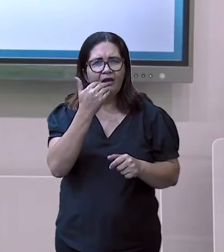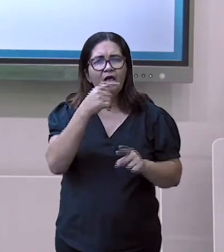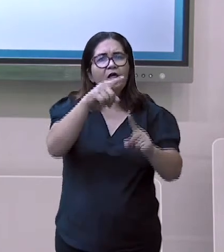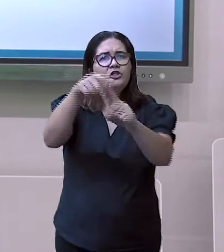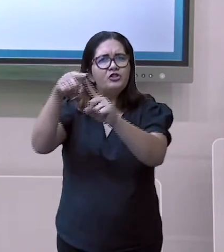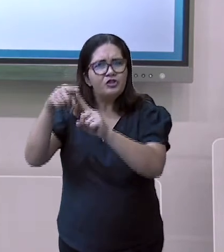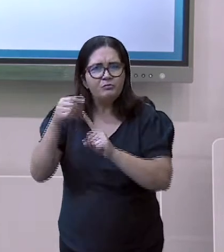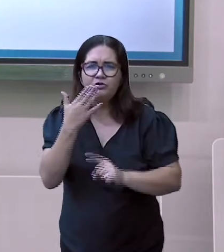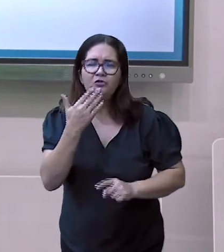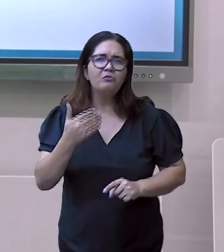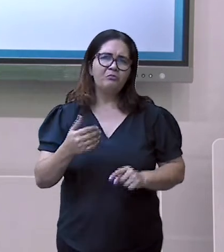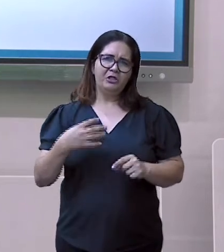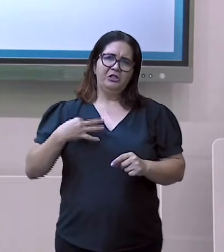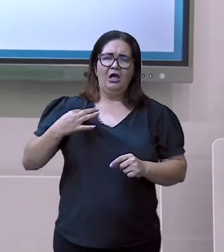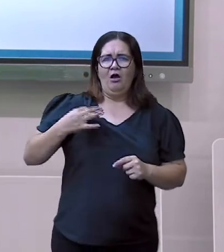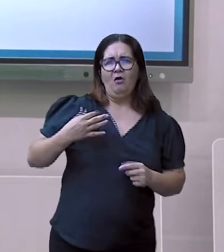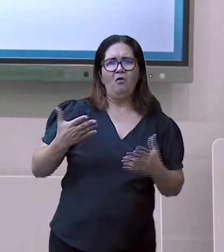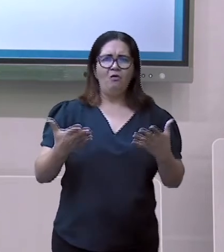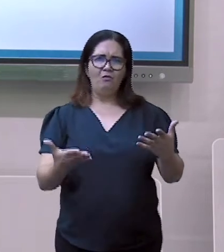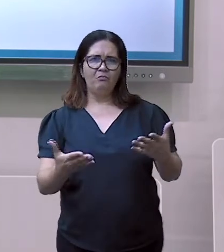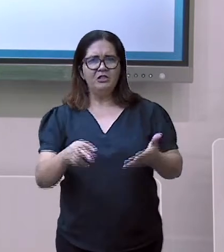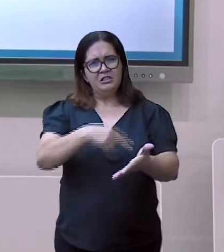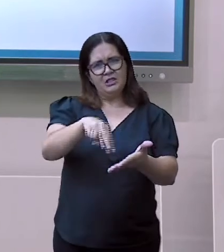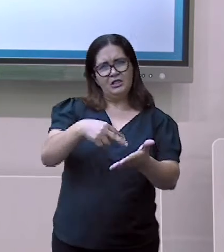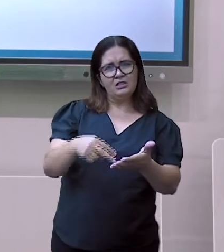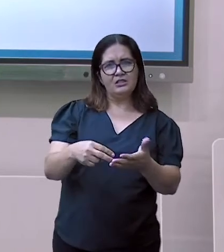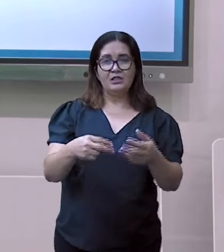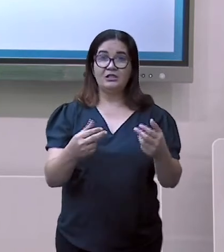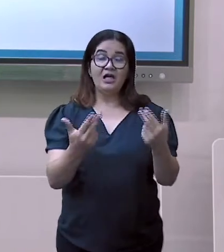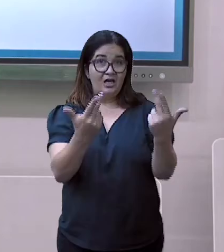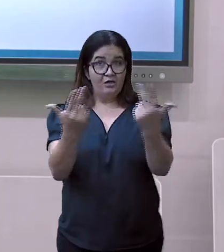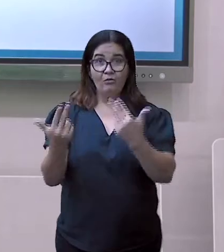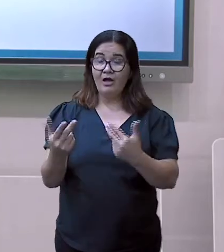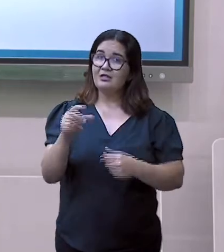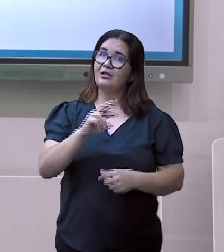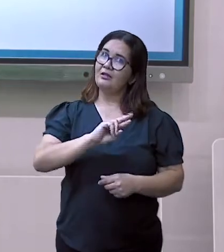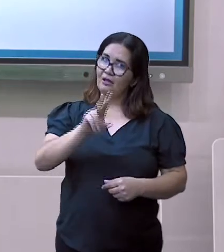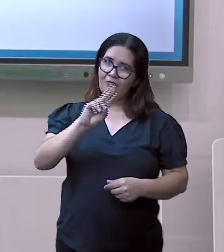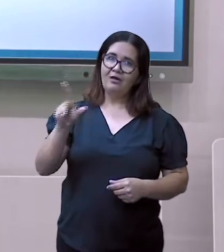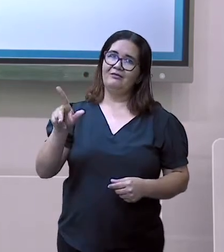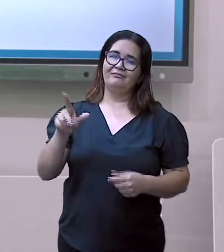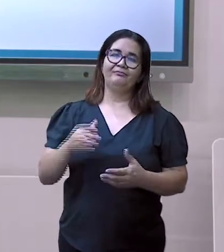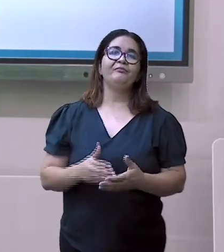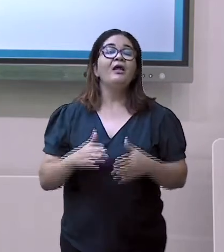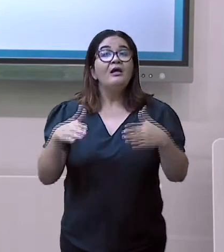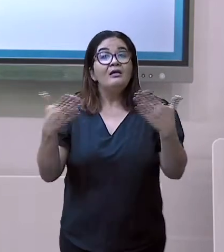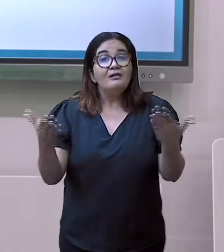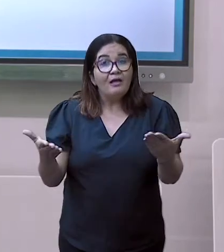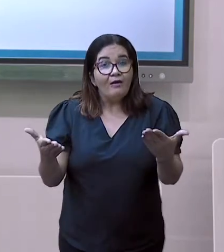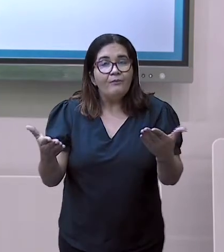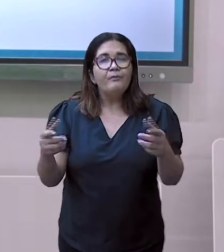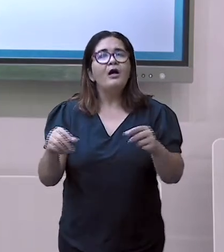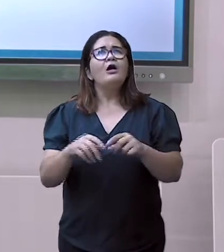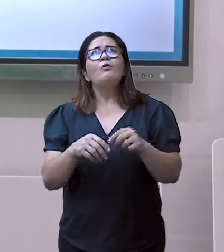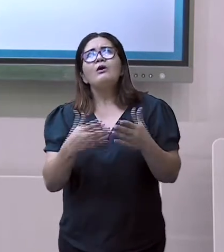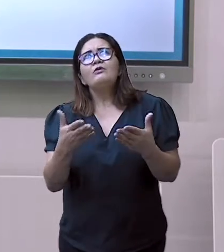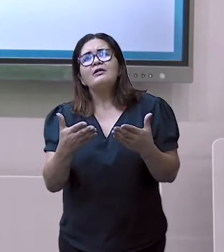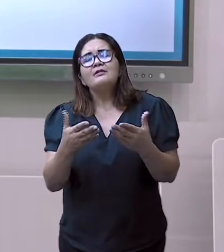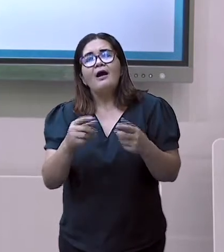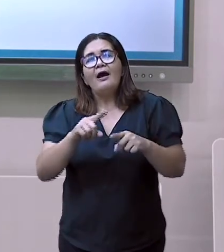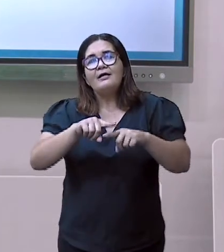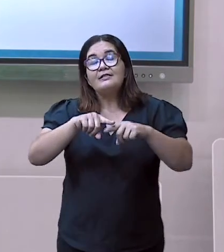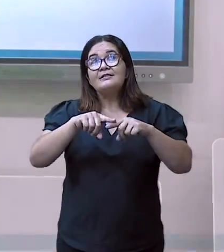geralmente nessas regiões se consomem maior quantidade. Entre as principais